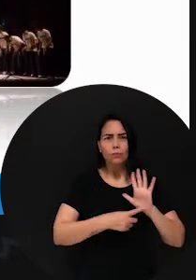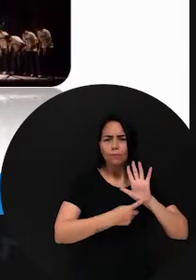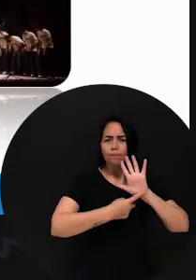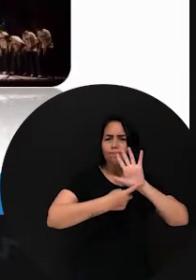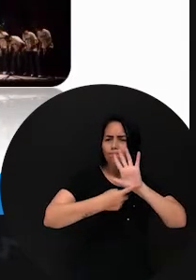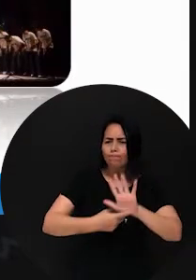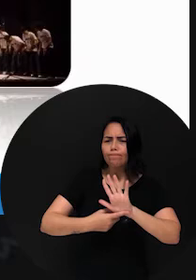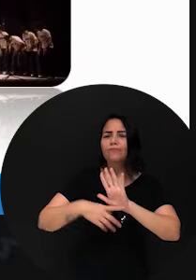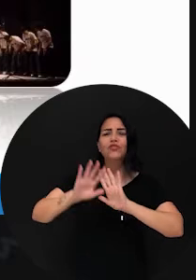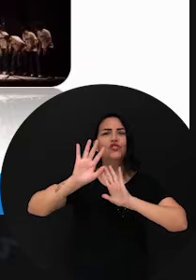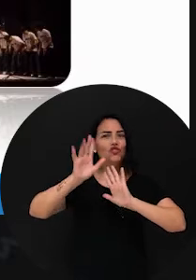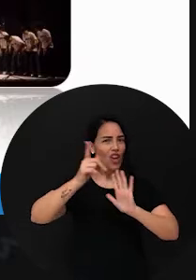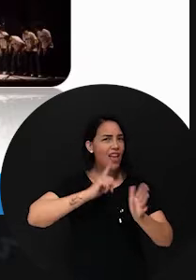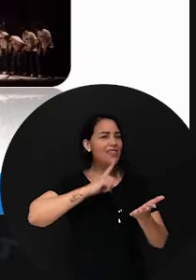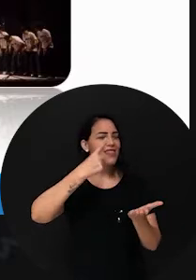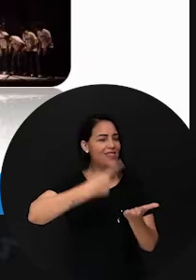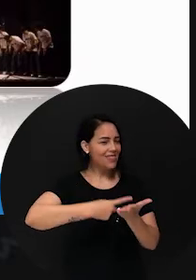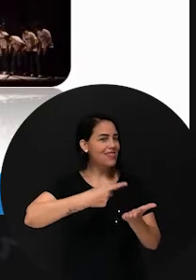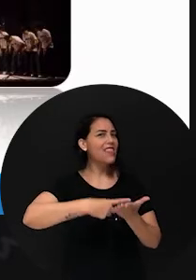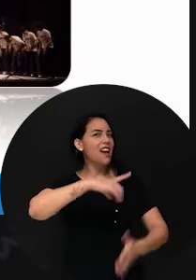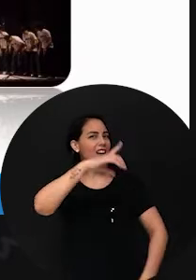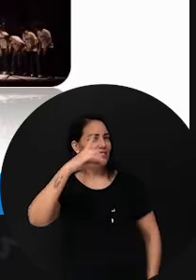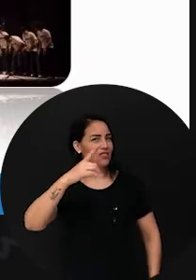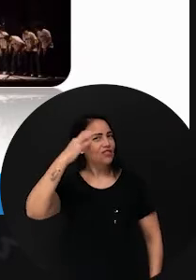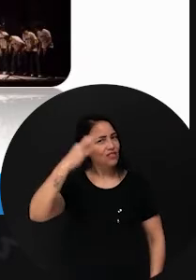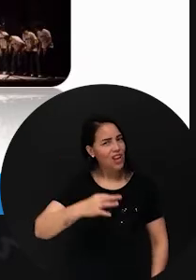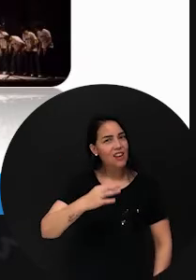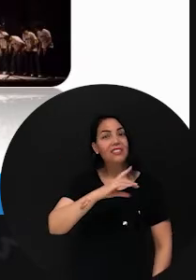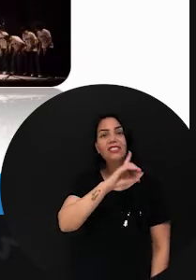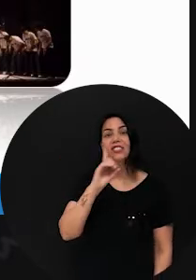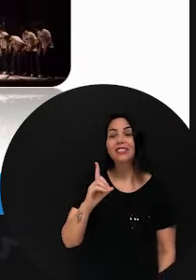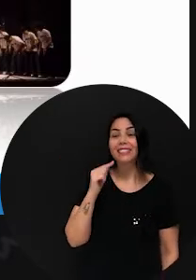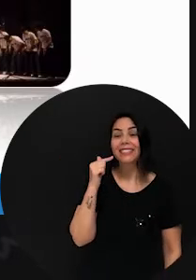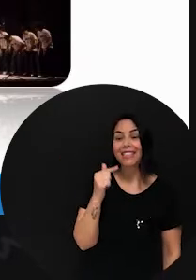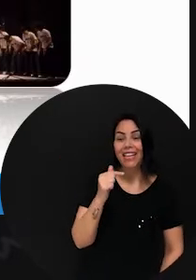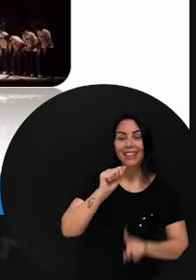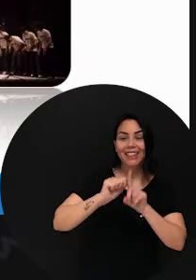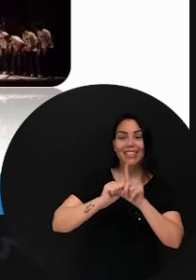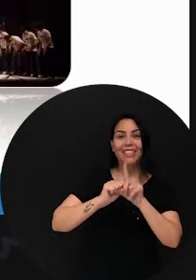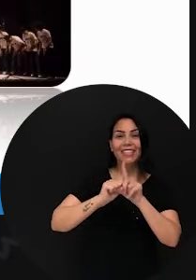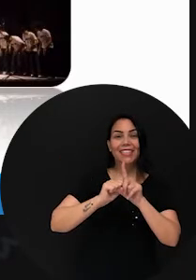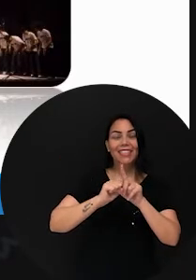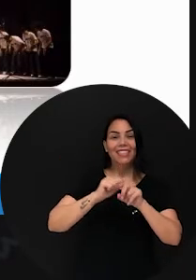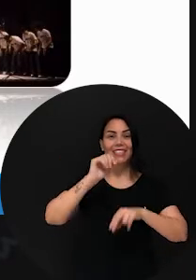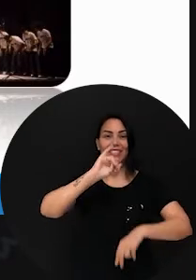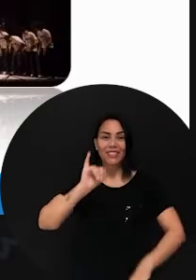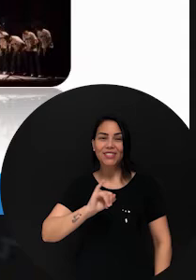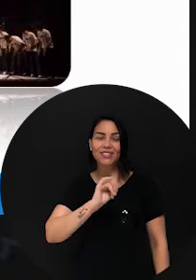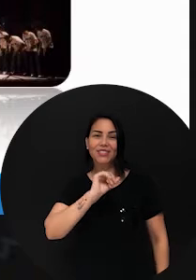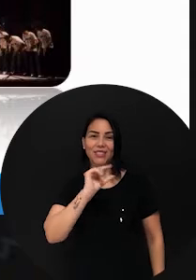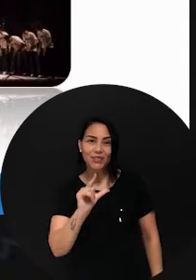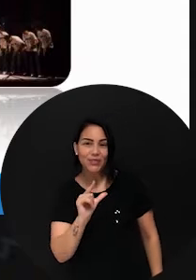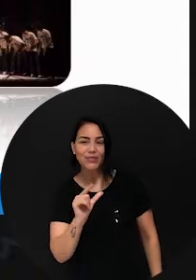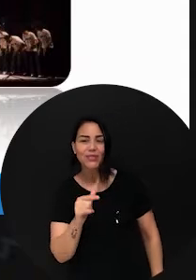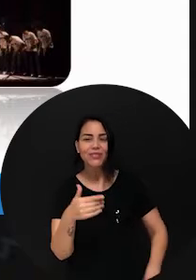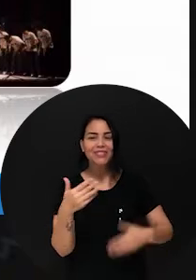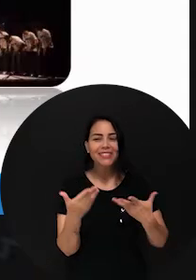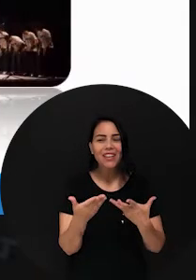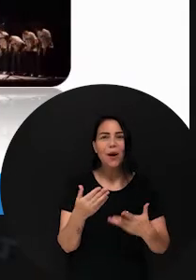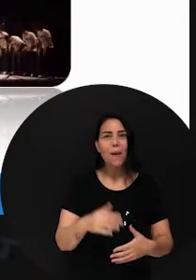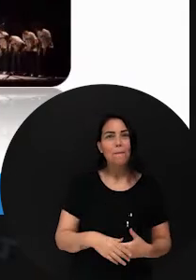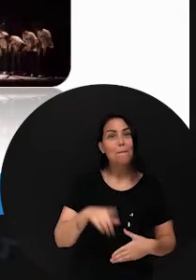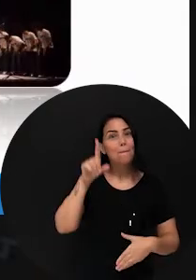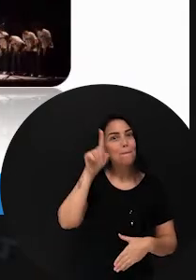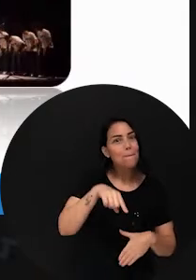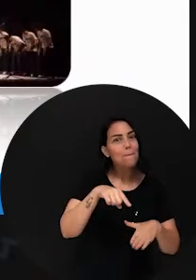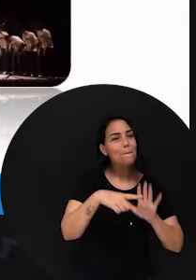didática que já está até com data marcada, tá? Para o dia 7 de julho. Então, essa é uma das apresentações que eu comentei que rolam no